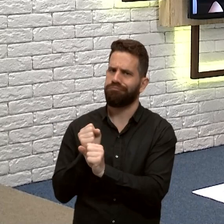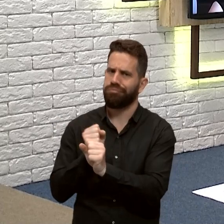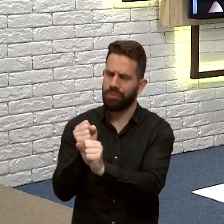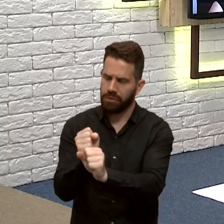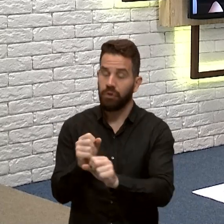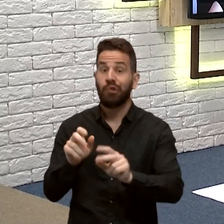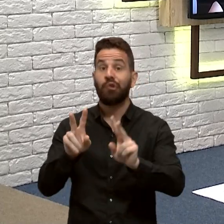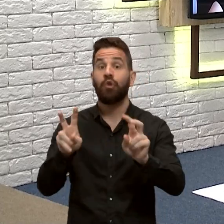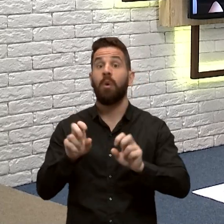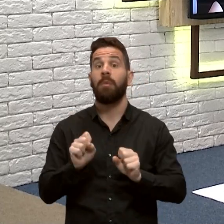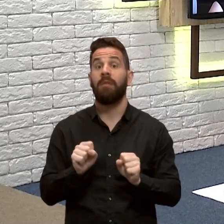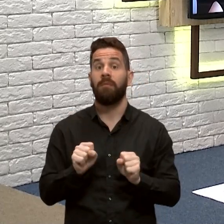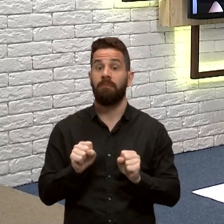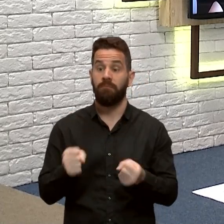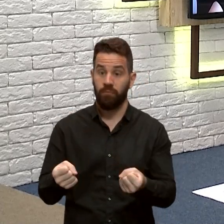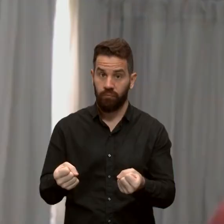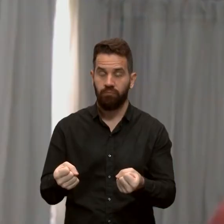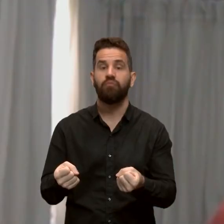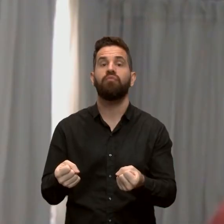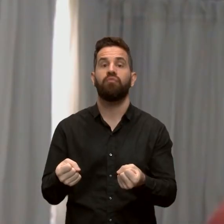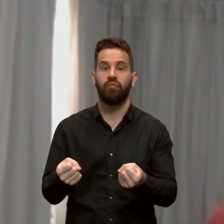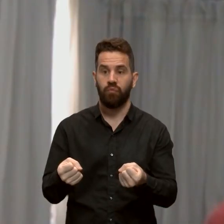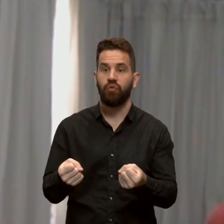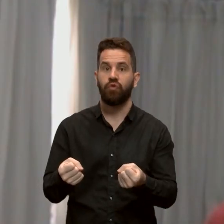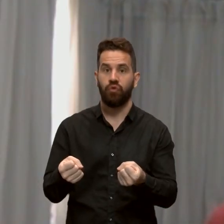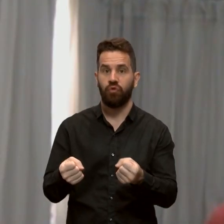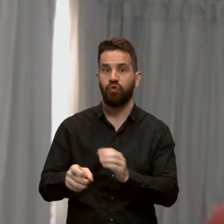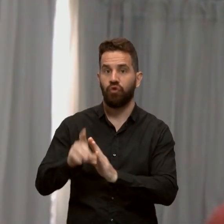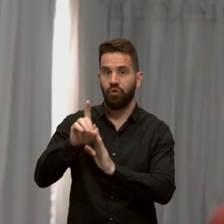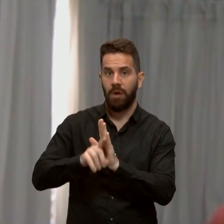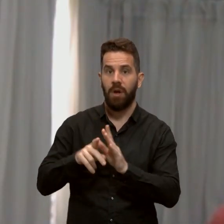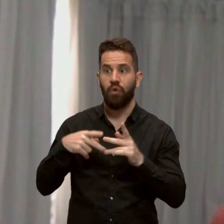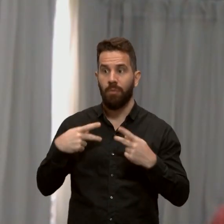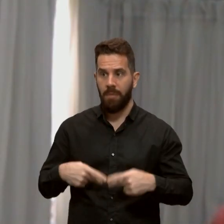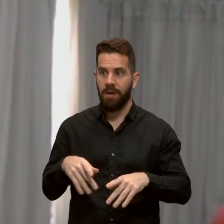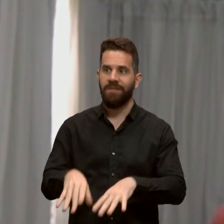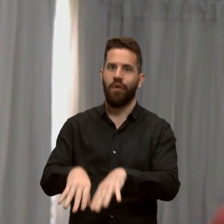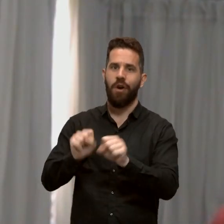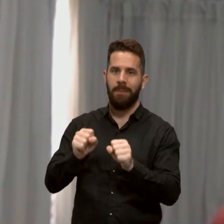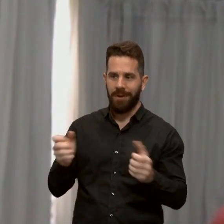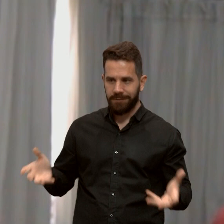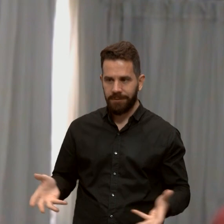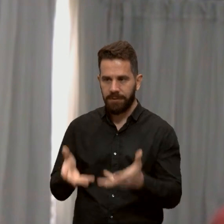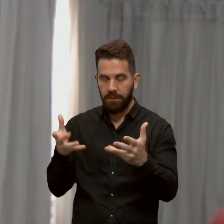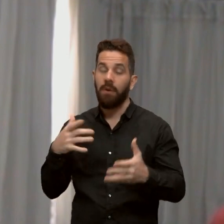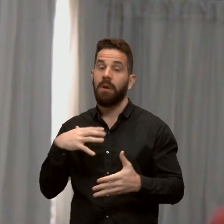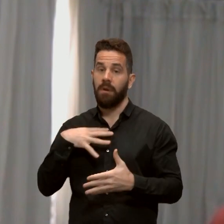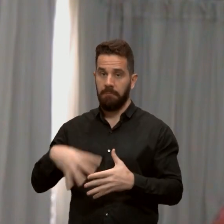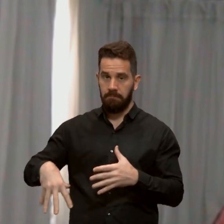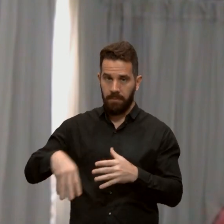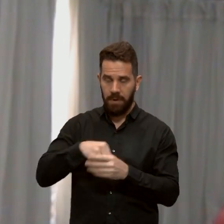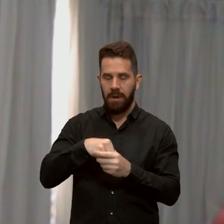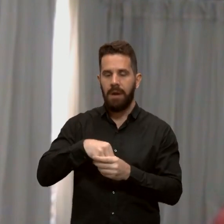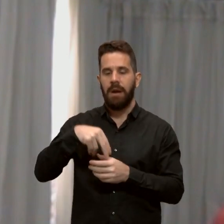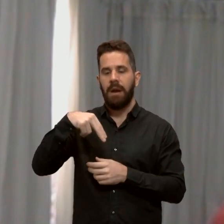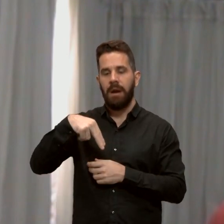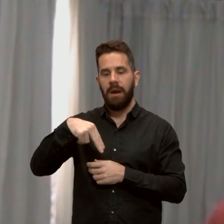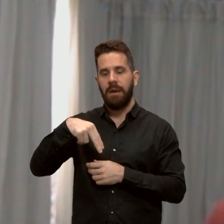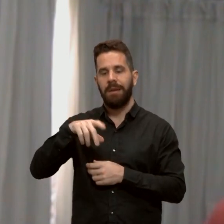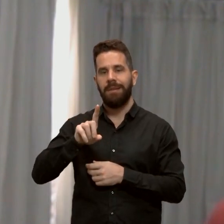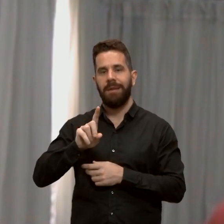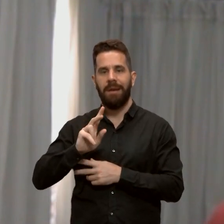de defensores de direitos humanos, né? Eu faço parte do Núcleo de Direitos Humanos, do NDH, que agora é